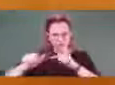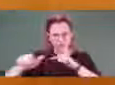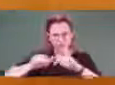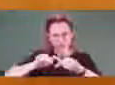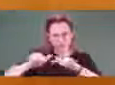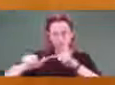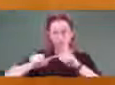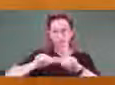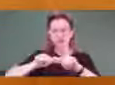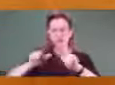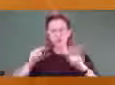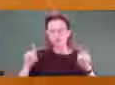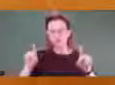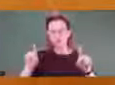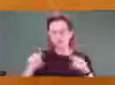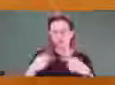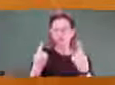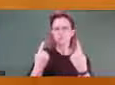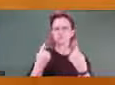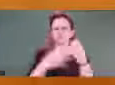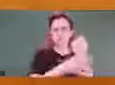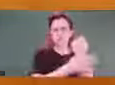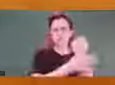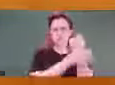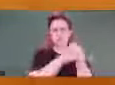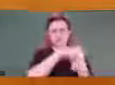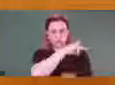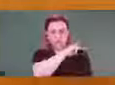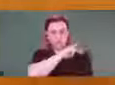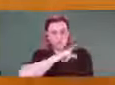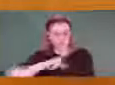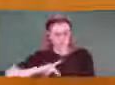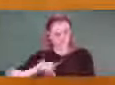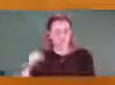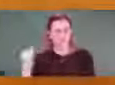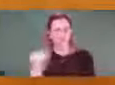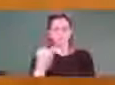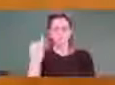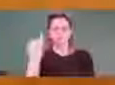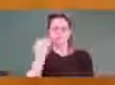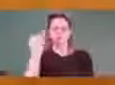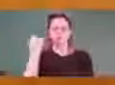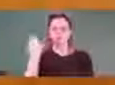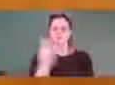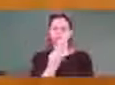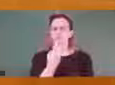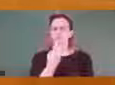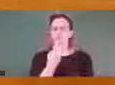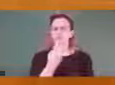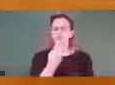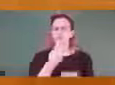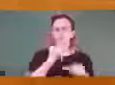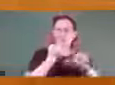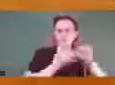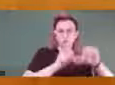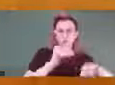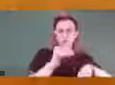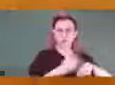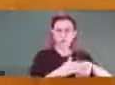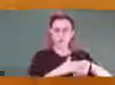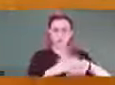desafiador tema da Segurança Pública vamos falar da importância de fazer duas reformas que há muito se espera no Brasil